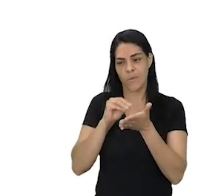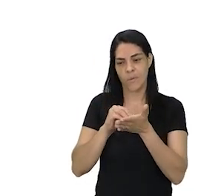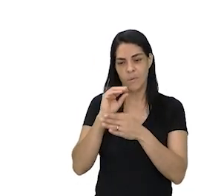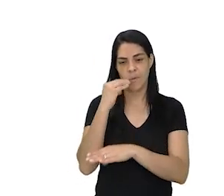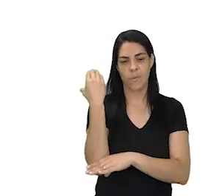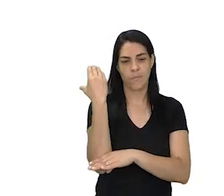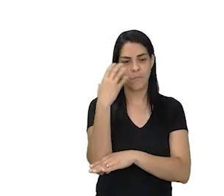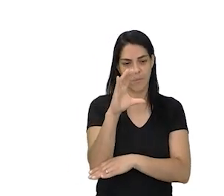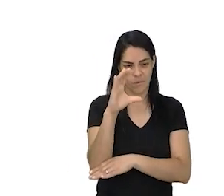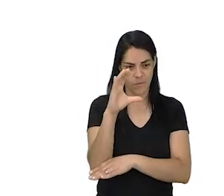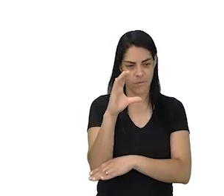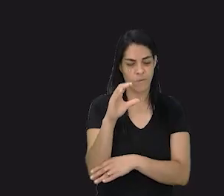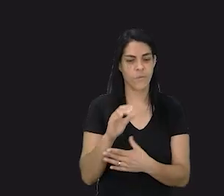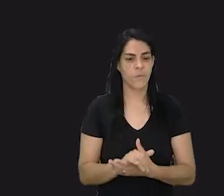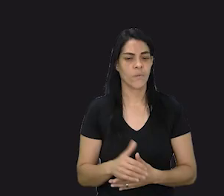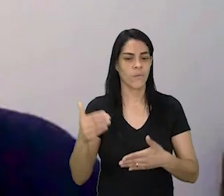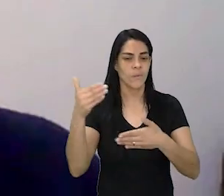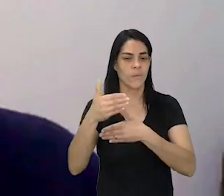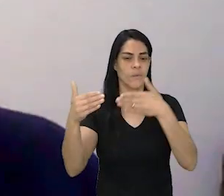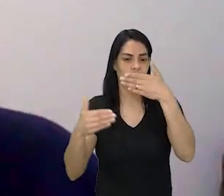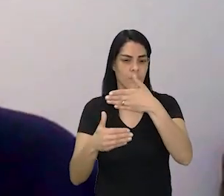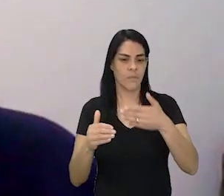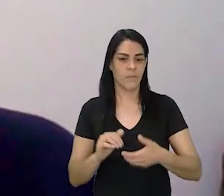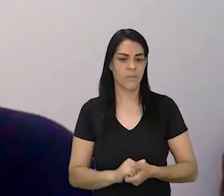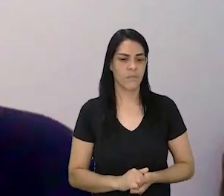Eu vou parar aqui, Cris, e vou